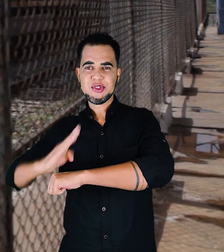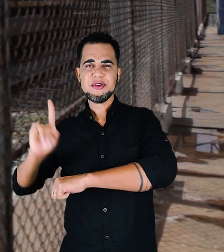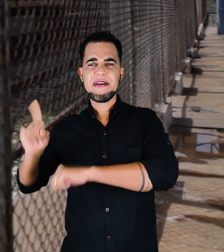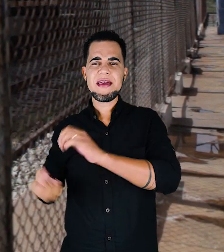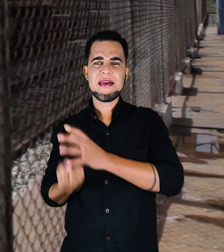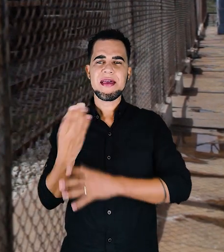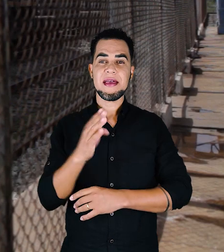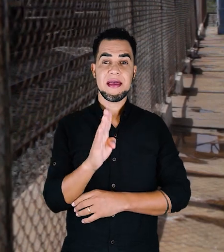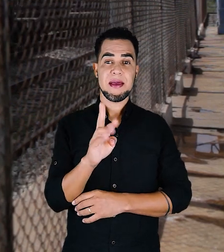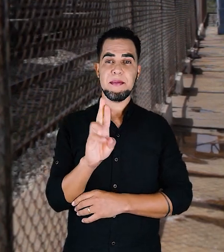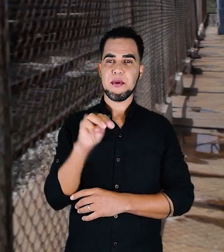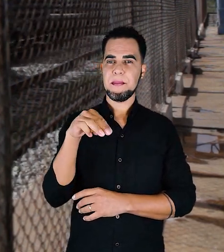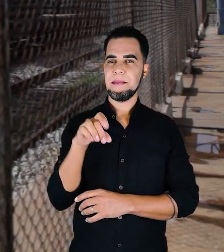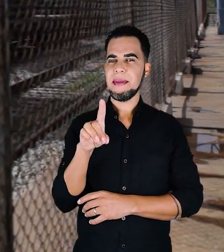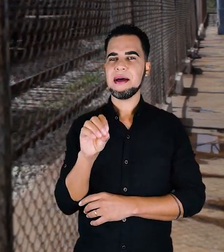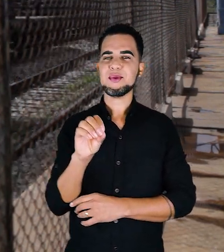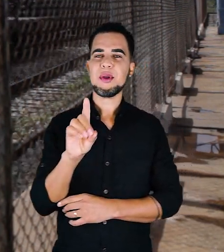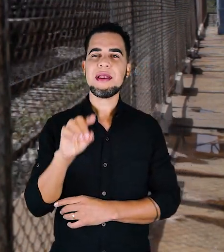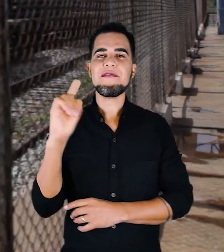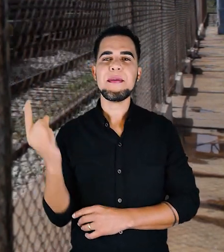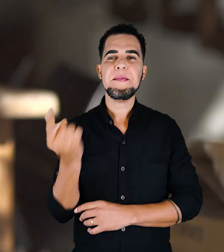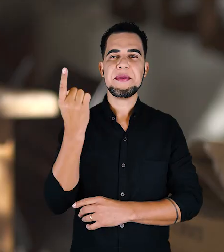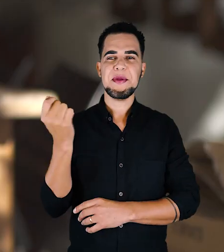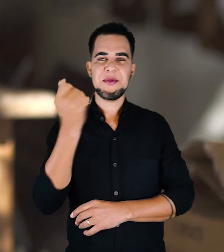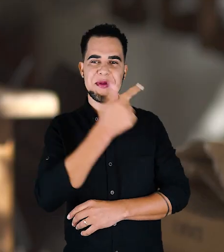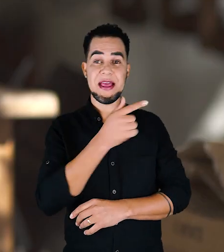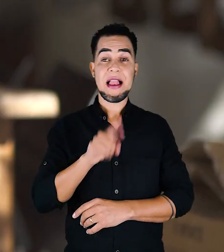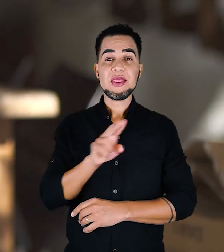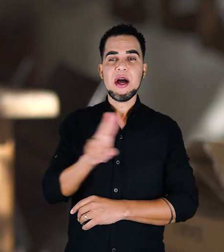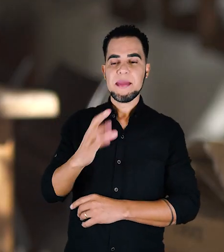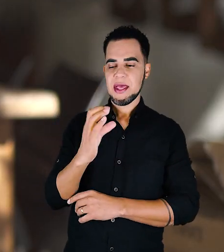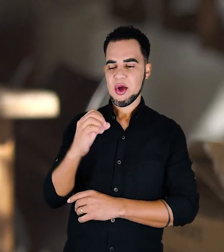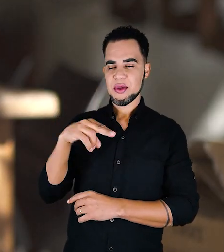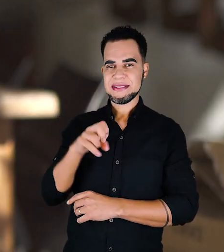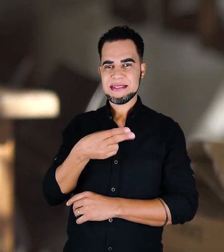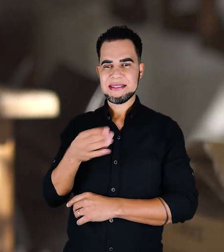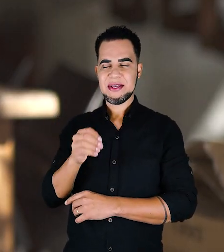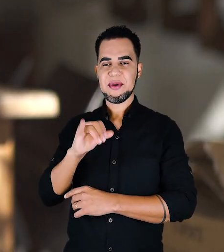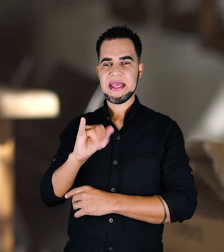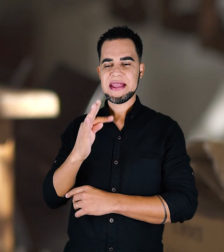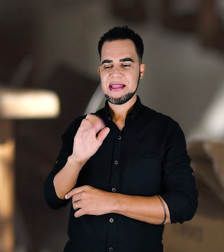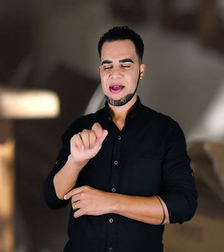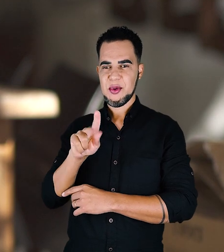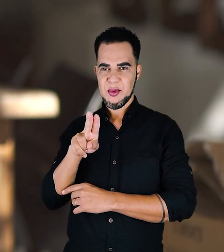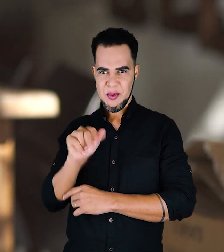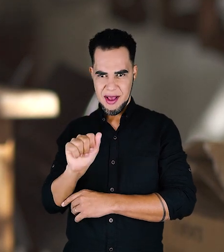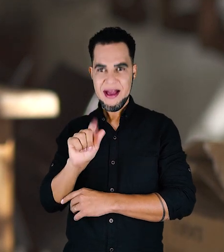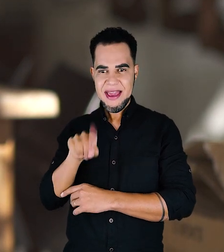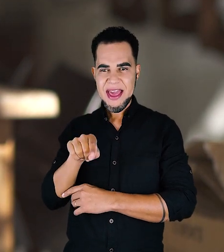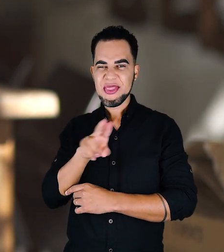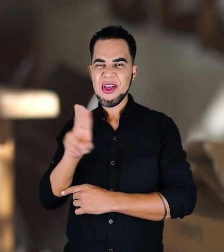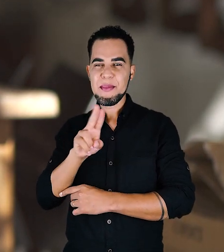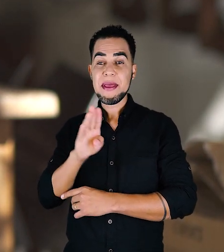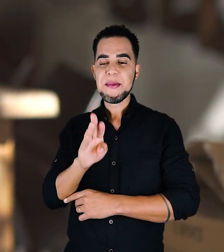Brumadinho, como diz o outro, veio do Brumado, né? Lá é que foi primeiro que é Brumadinho, Conceição de Itaguá. É o Brumado